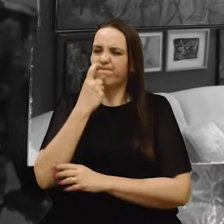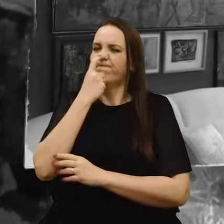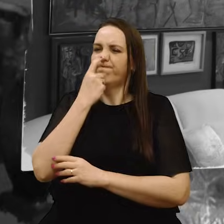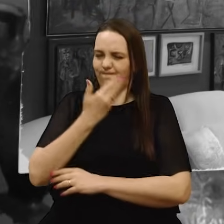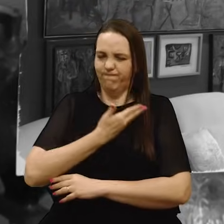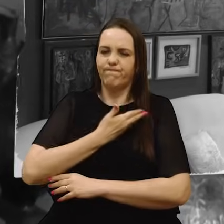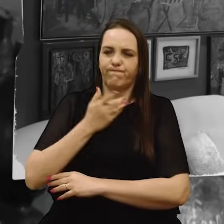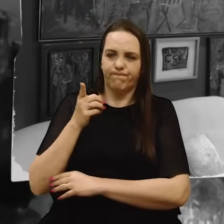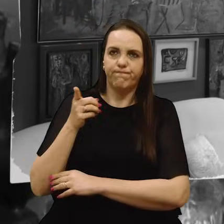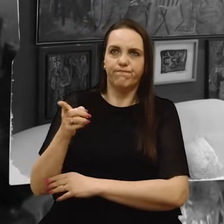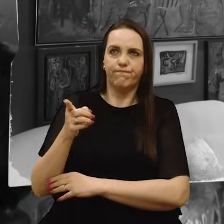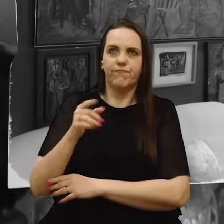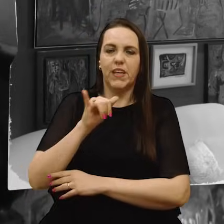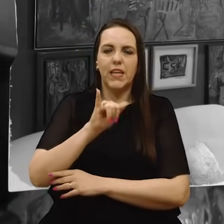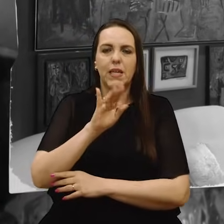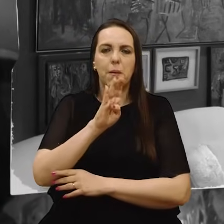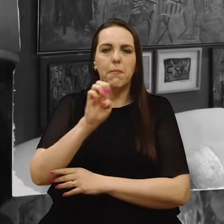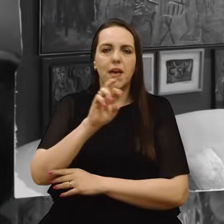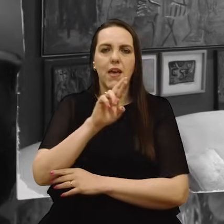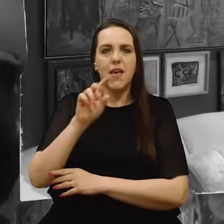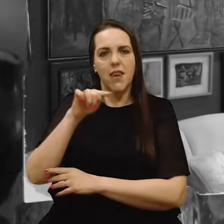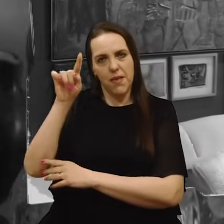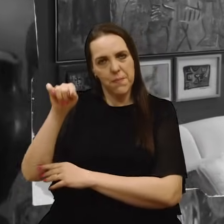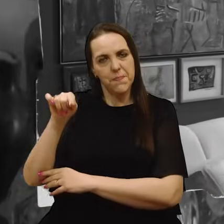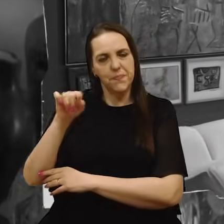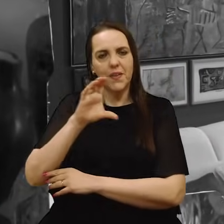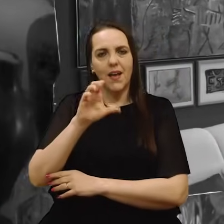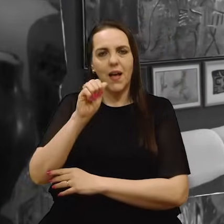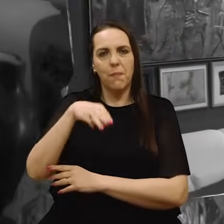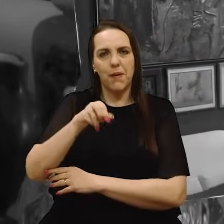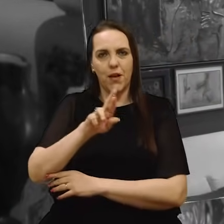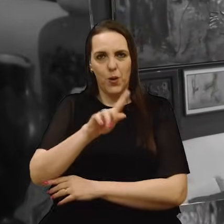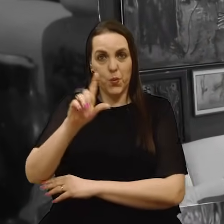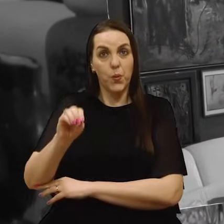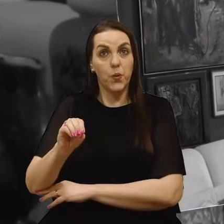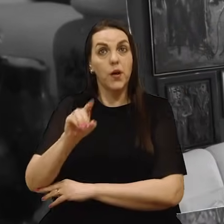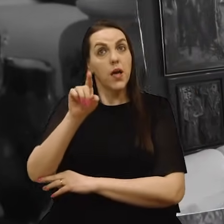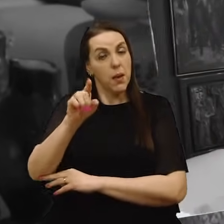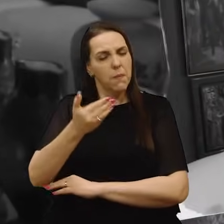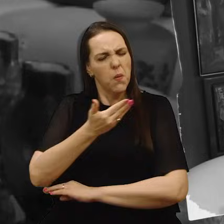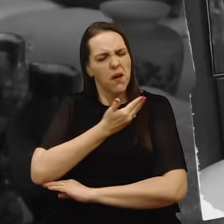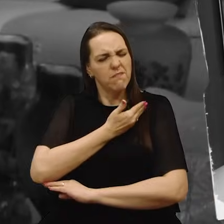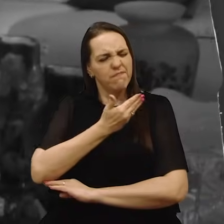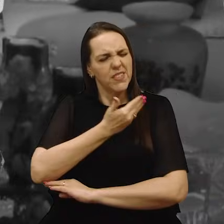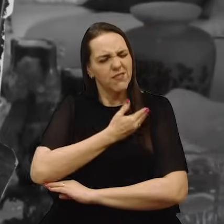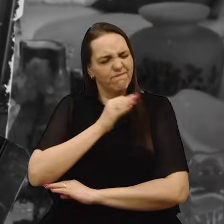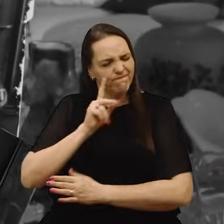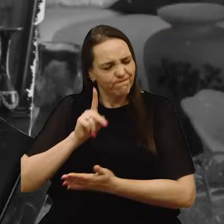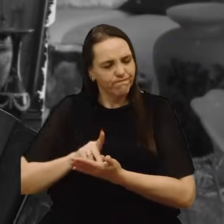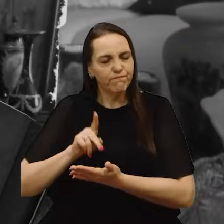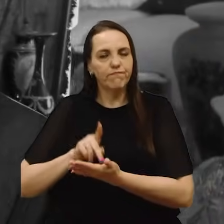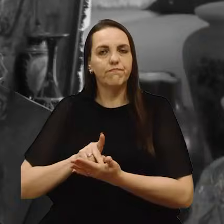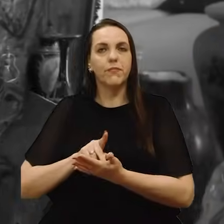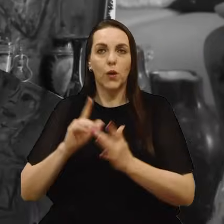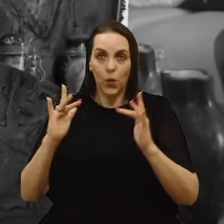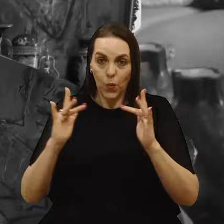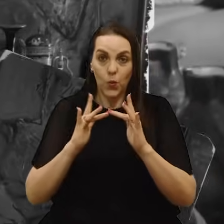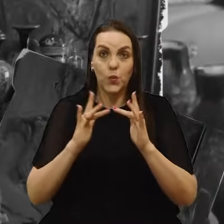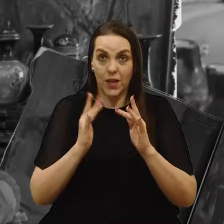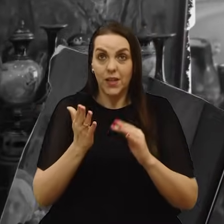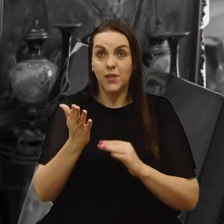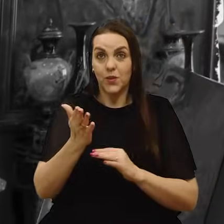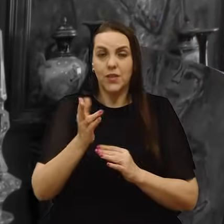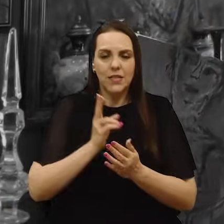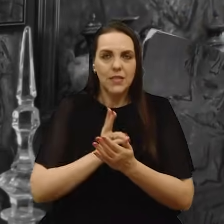um bom relacionamento pessoal com ele foi o Iberê Camargo. O Iberê Camargo tornou-se meu